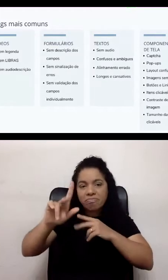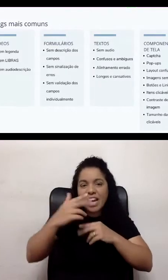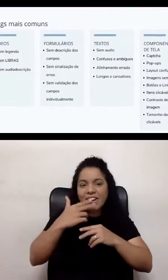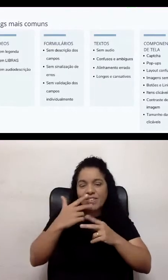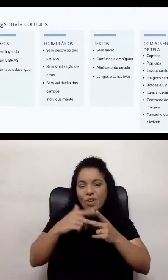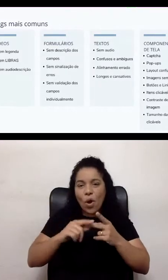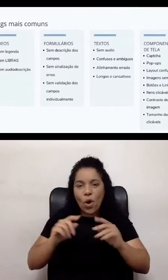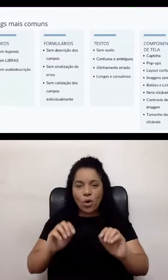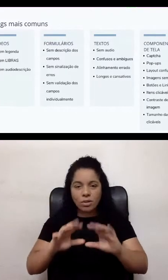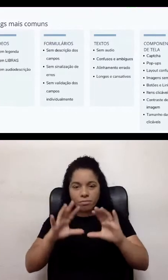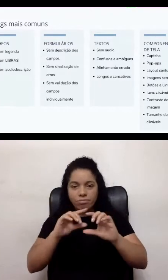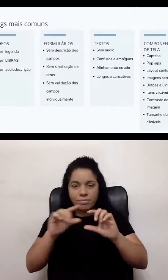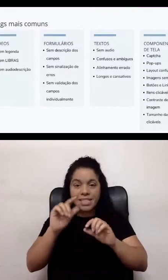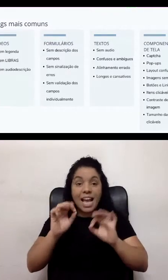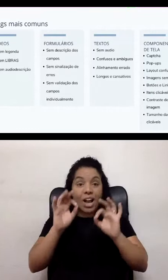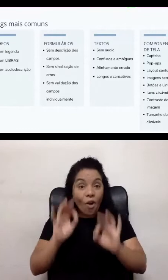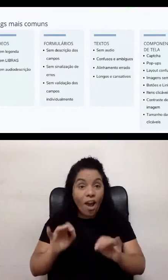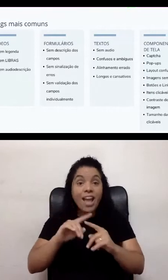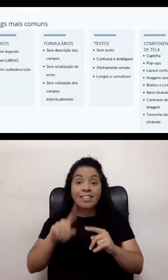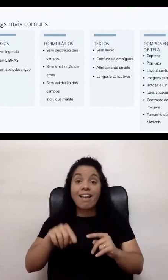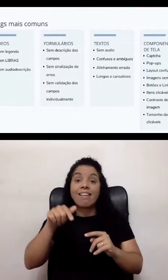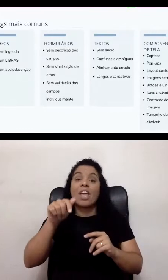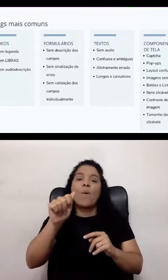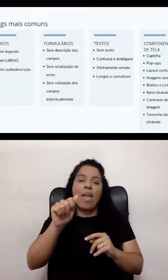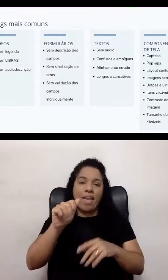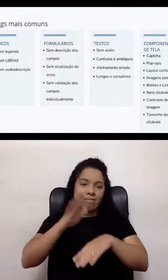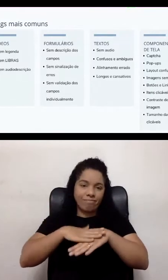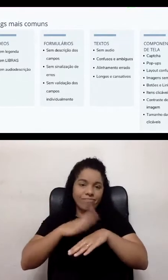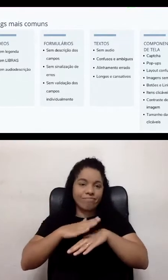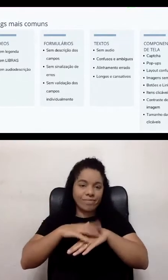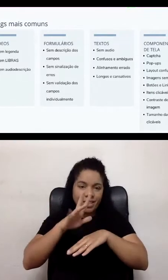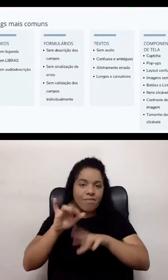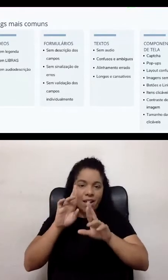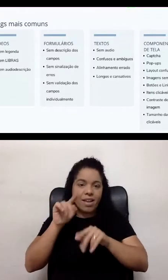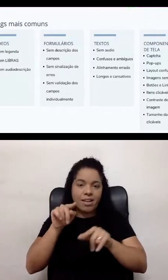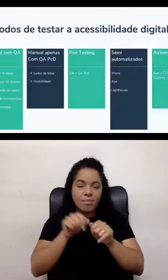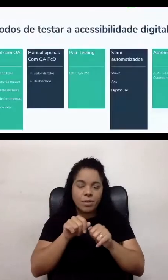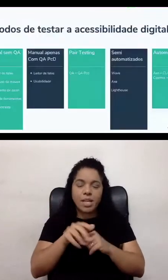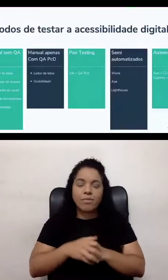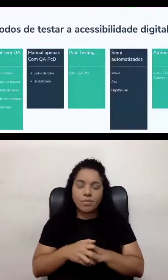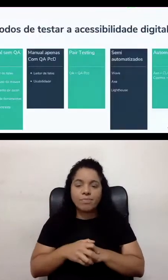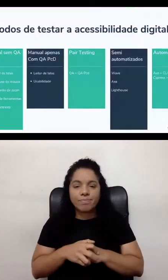de fundo e texto está correto, enfim, é o QA que vai fazer isso, tá? No final das contas.